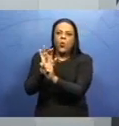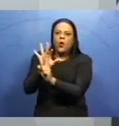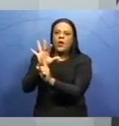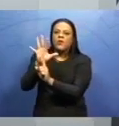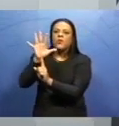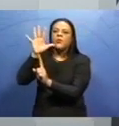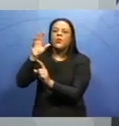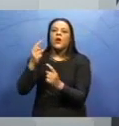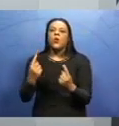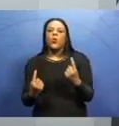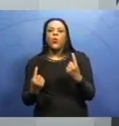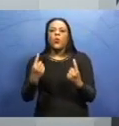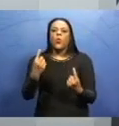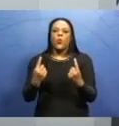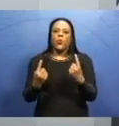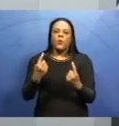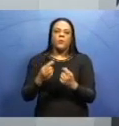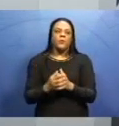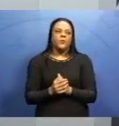estado gasoso.